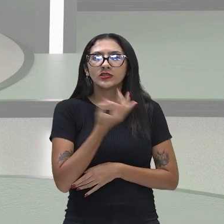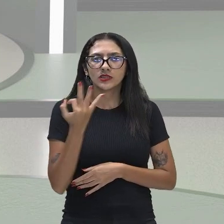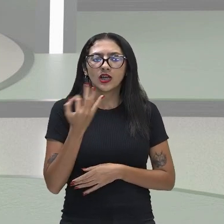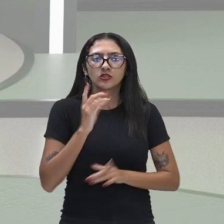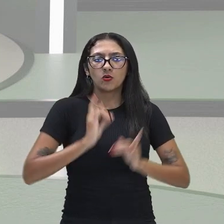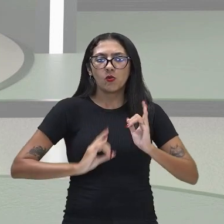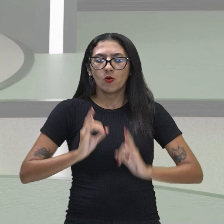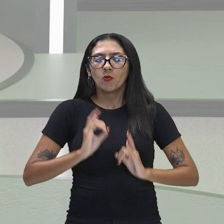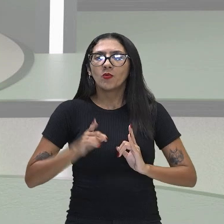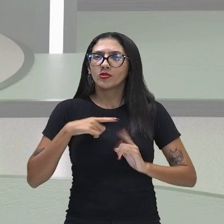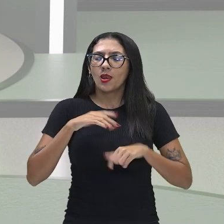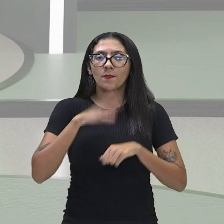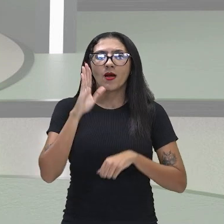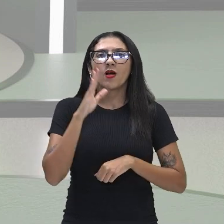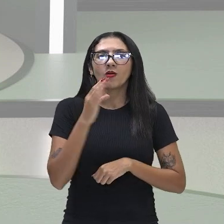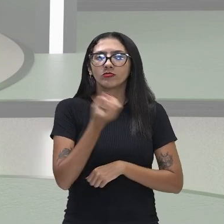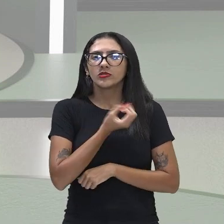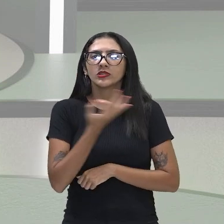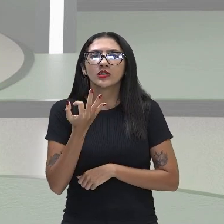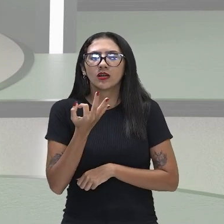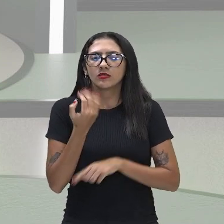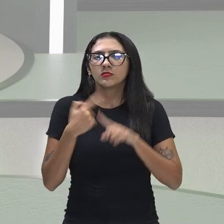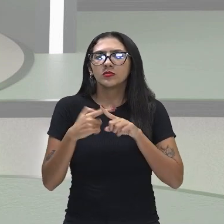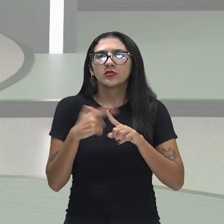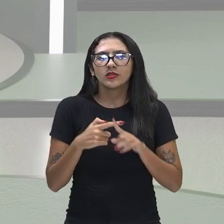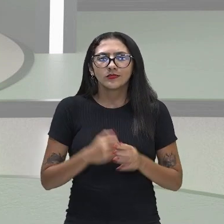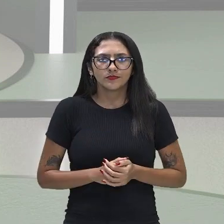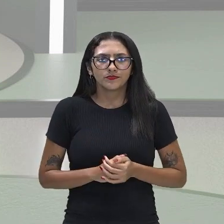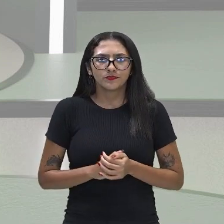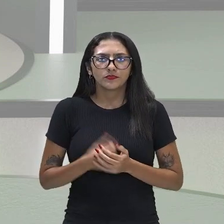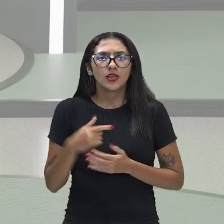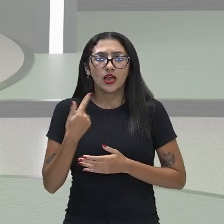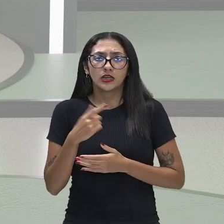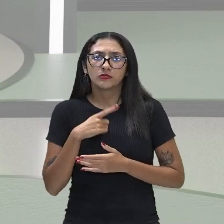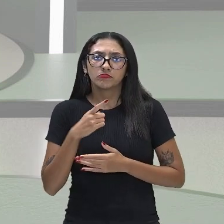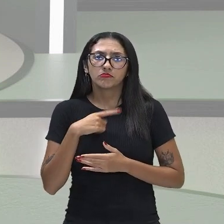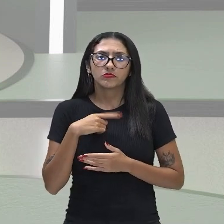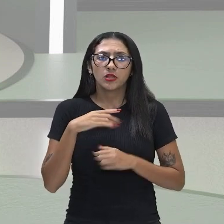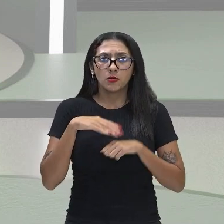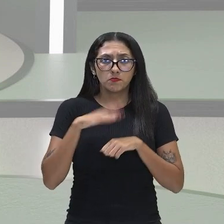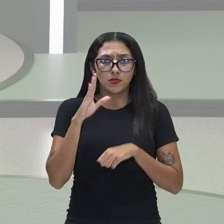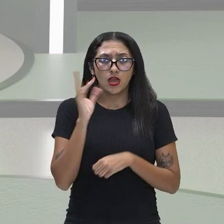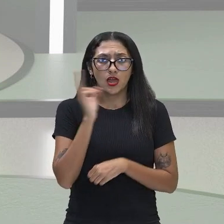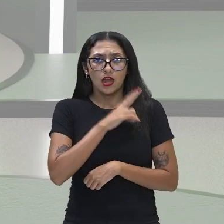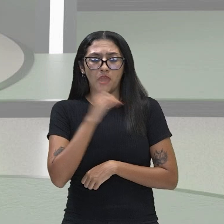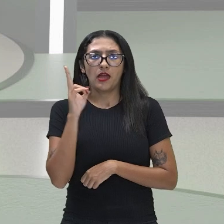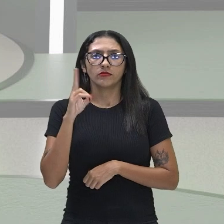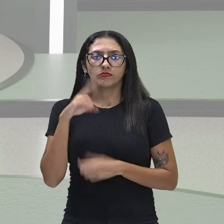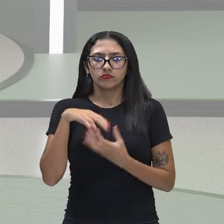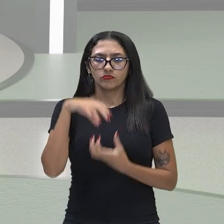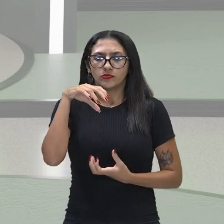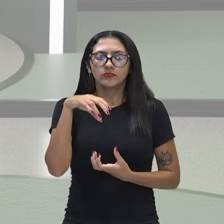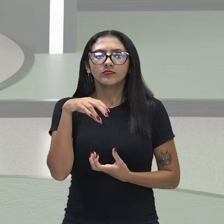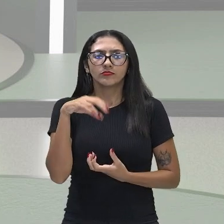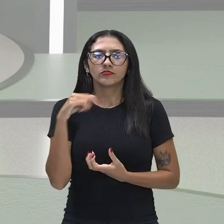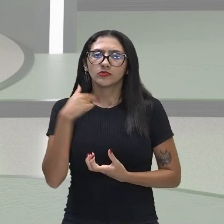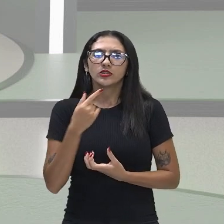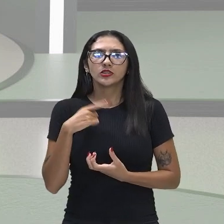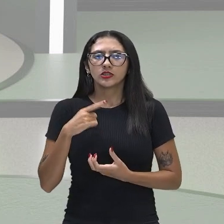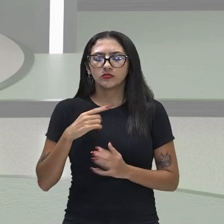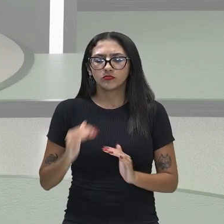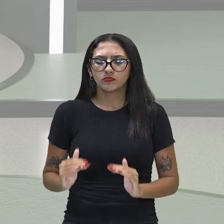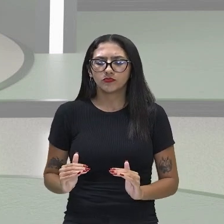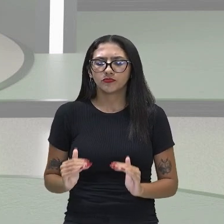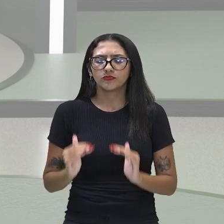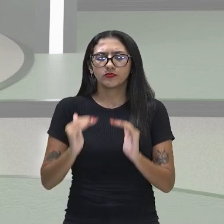vai ser maior no nosso organismo. Por quê? Porque a gente cresce muito mais, né, de forma muito mais acelerada, quando nós somos criança. Quando